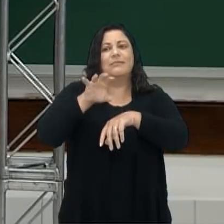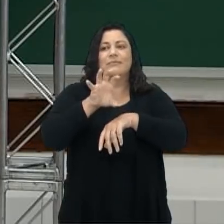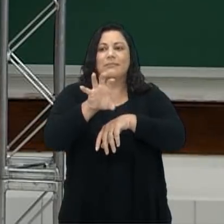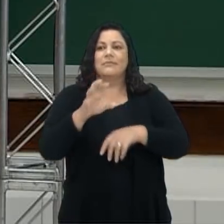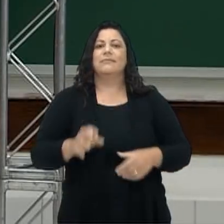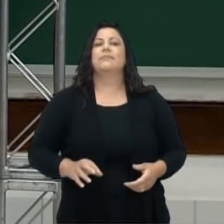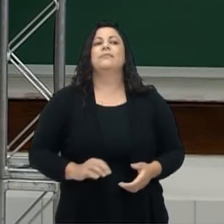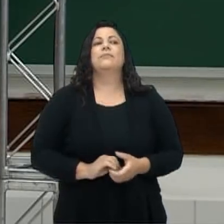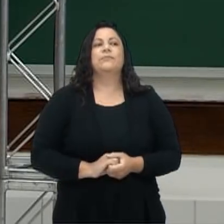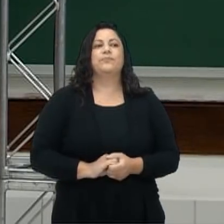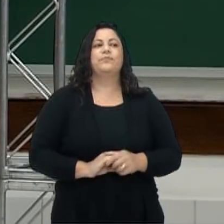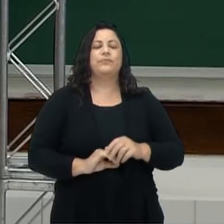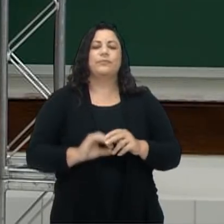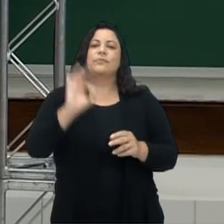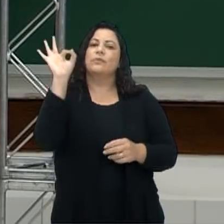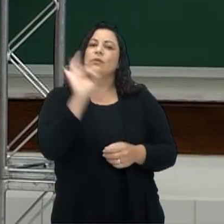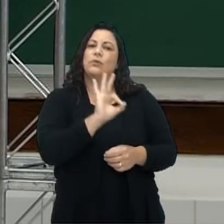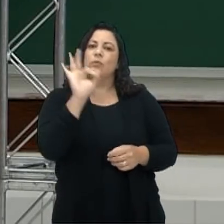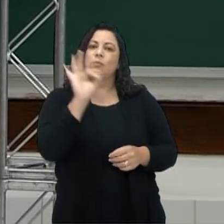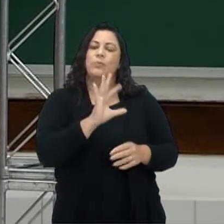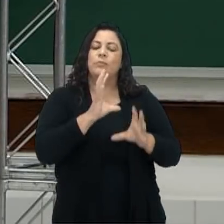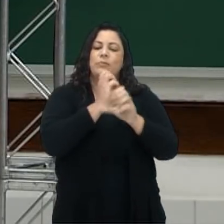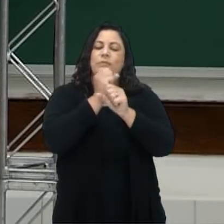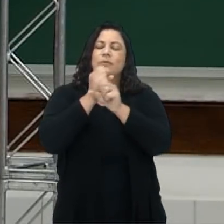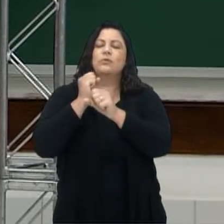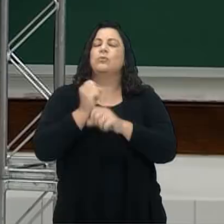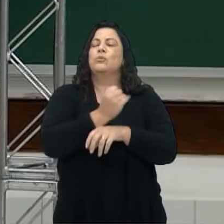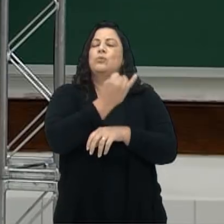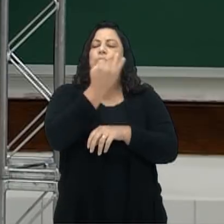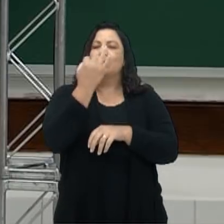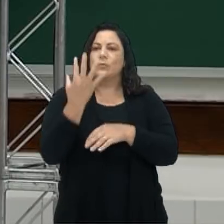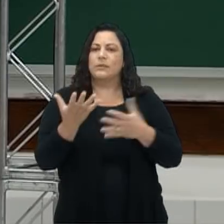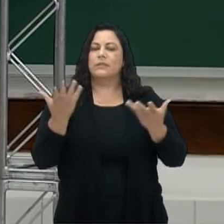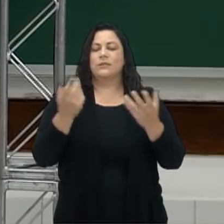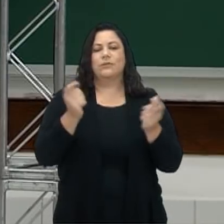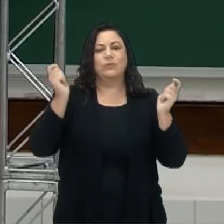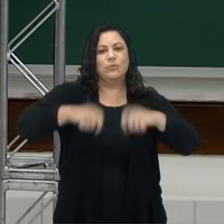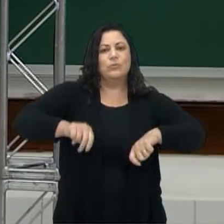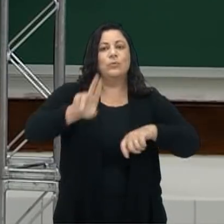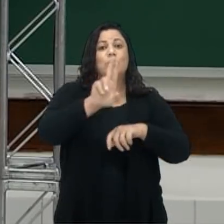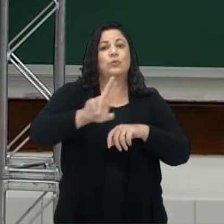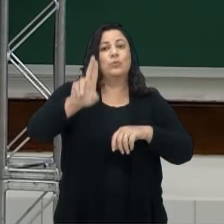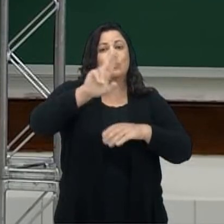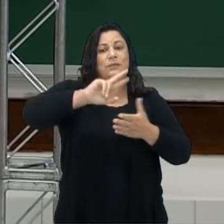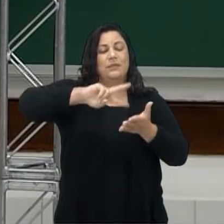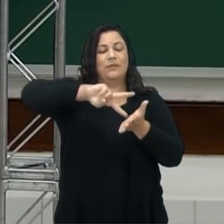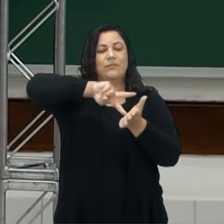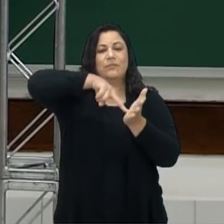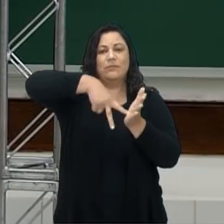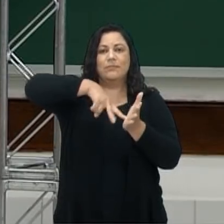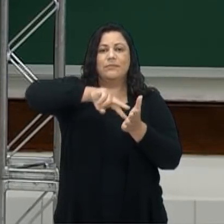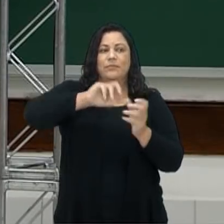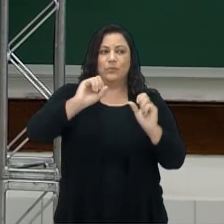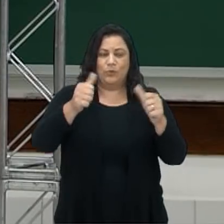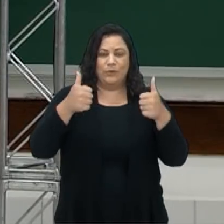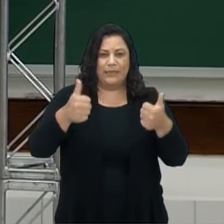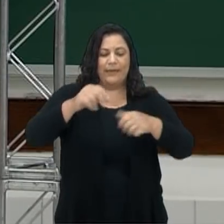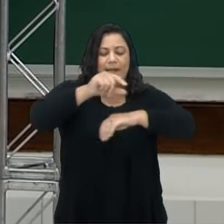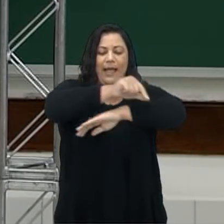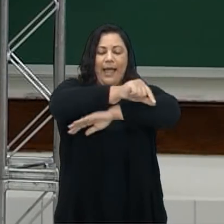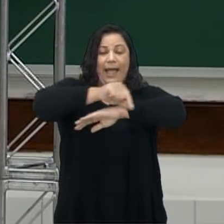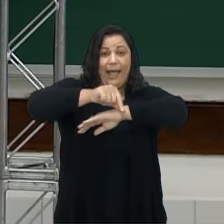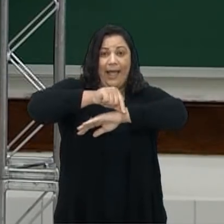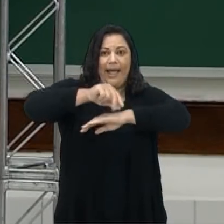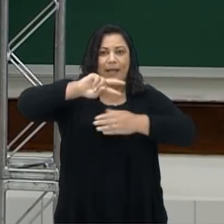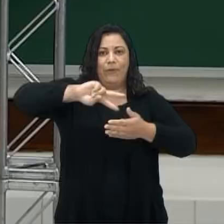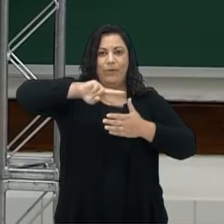aqui. O percentual e a montagem do gráfico de setores usando o transferidor, beleza? Como enviar um anexo do